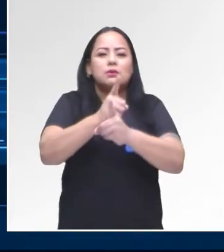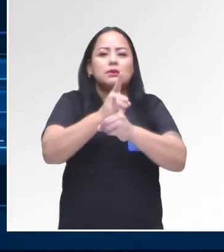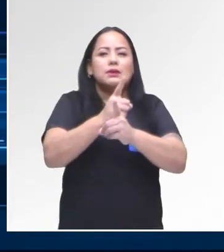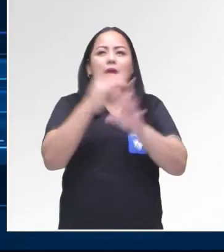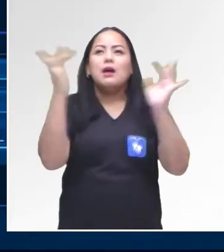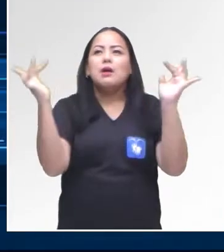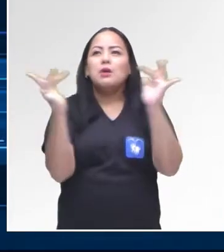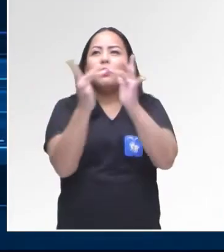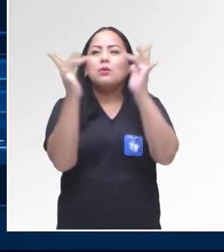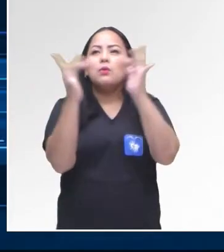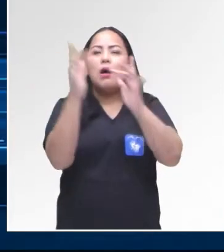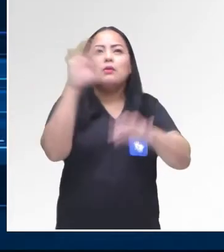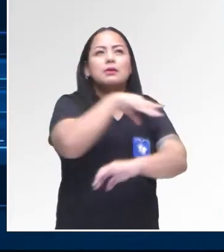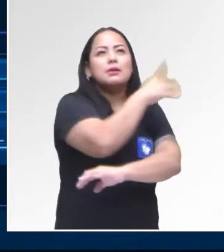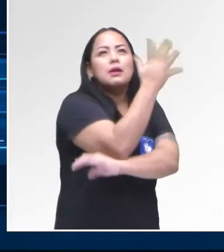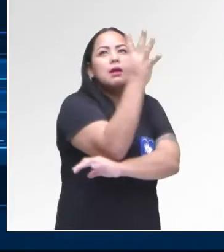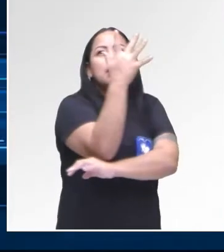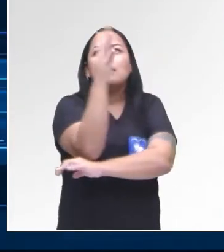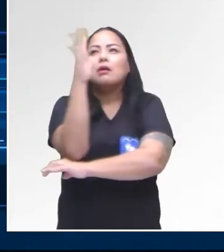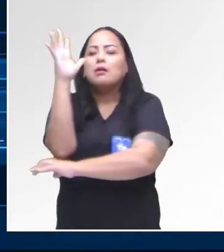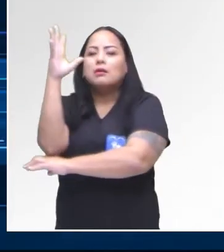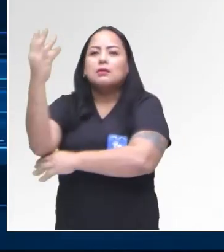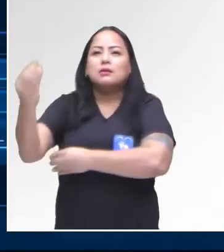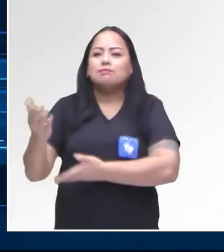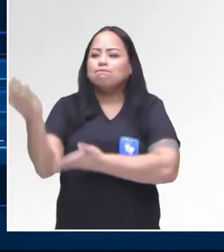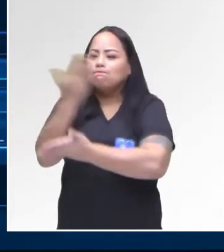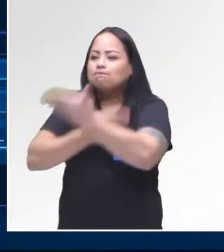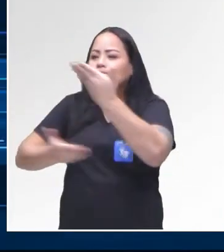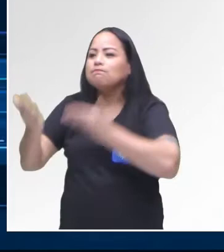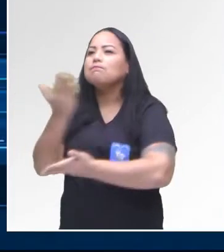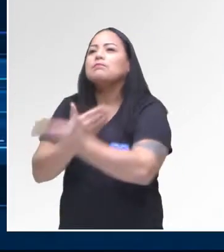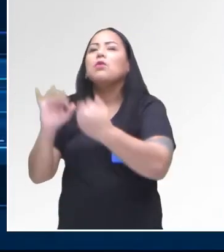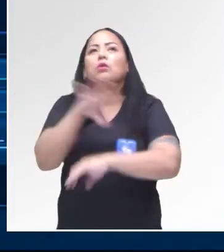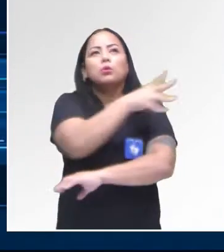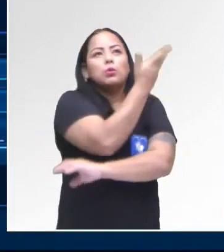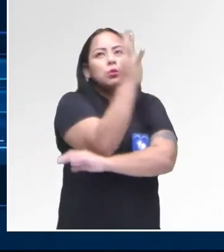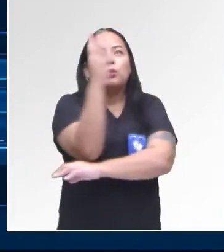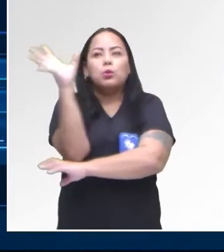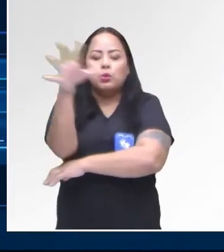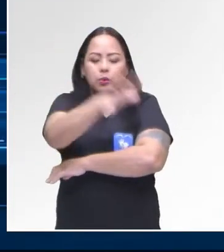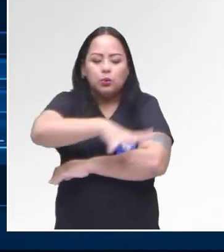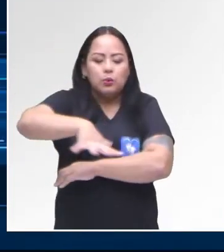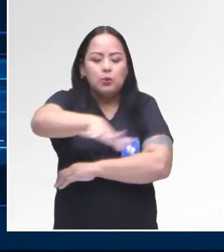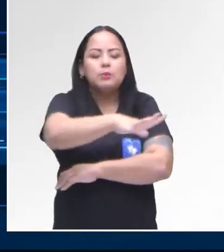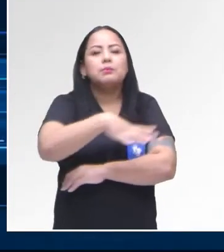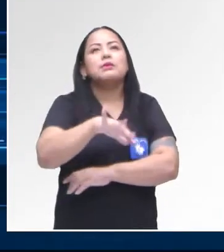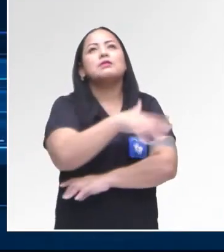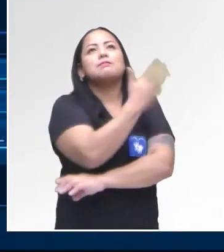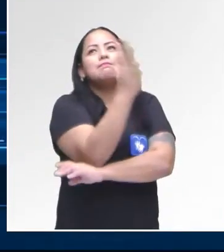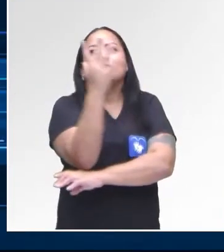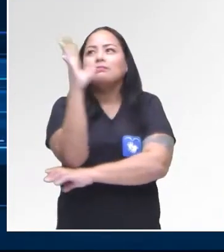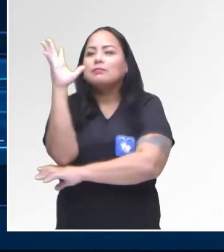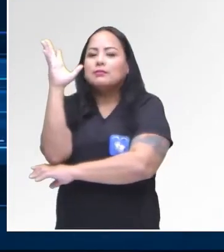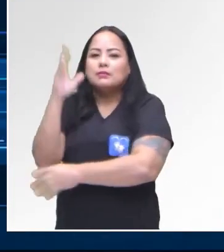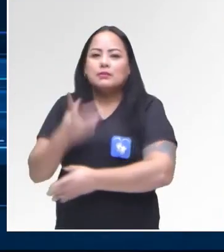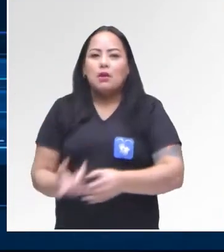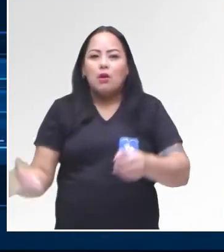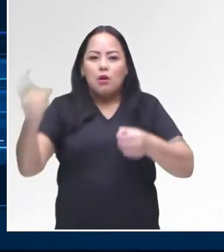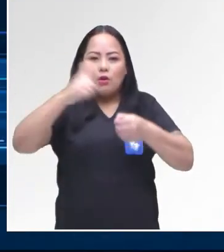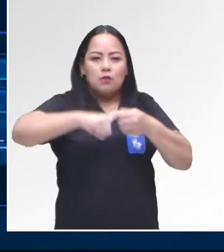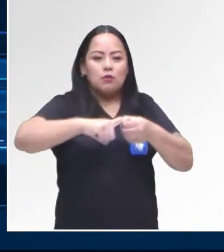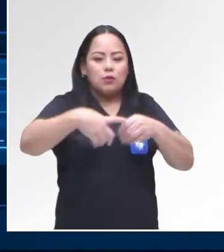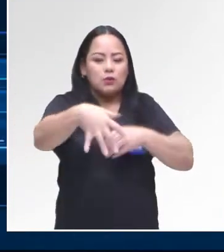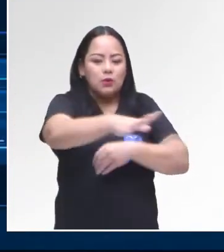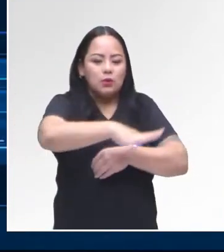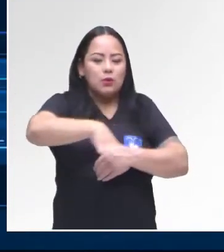com a natureza. Quando ele está em contato com o ambiente natural. O retorno ao campo,